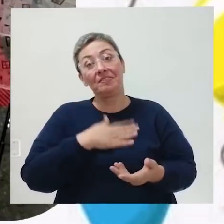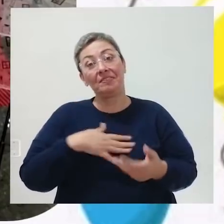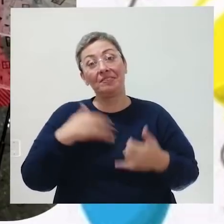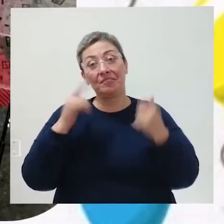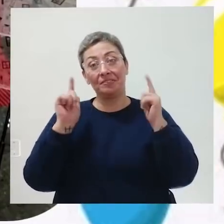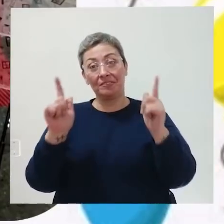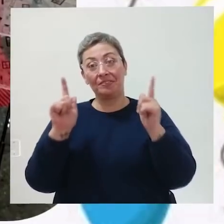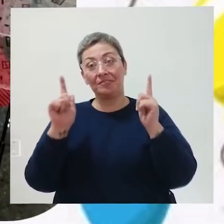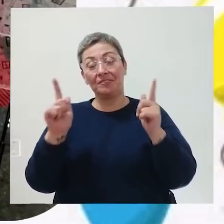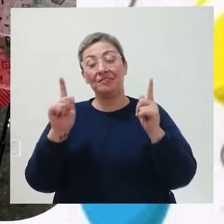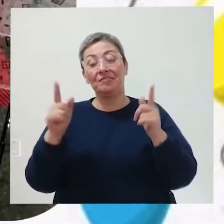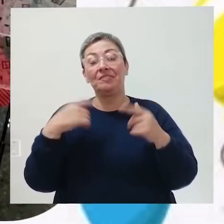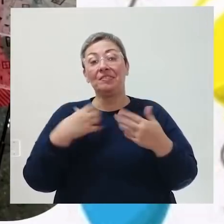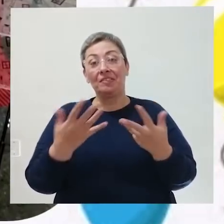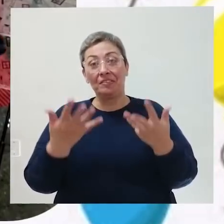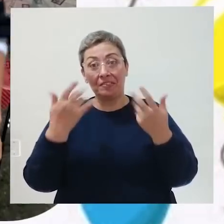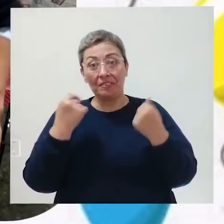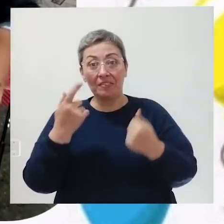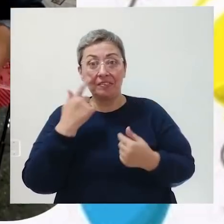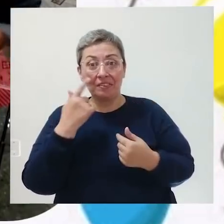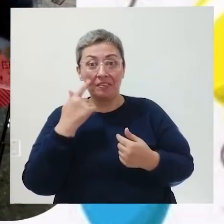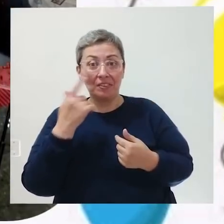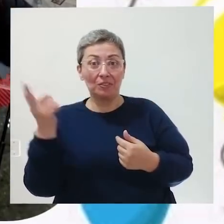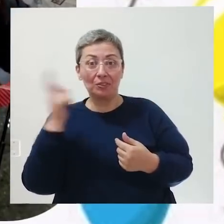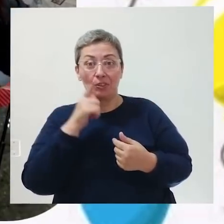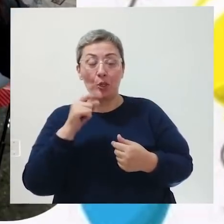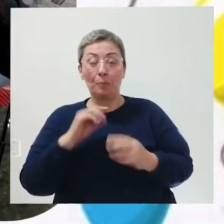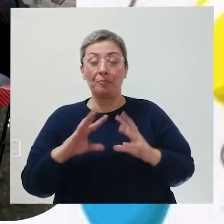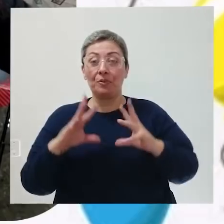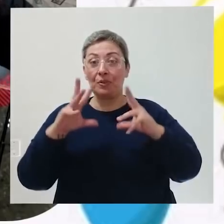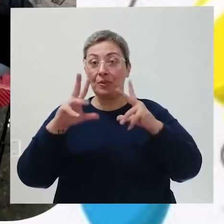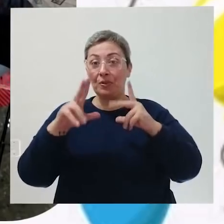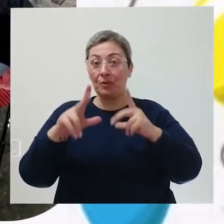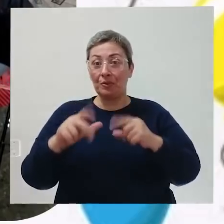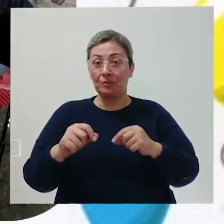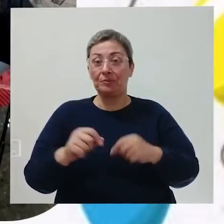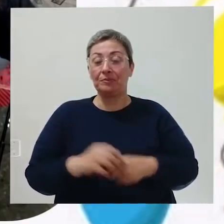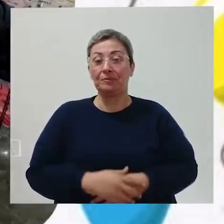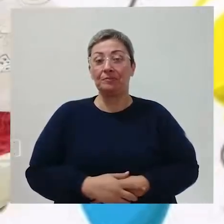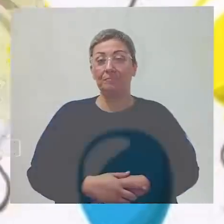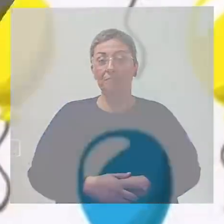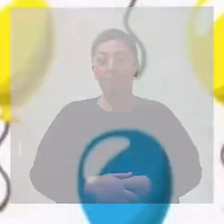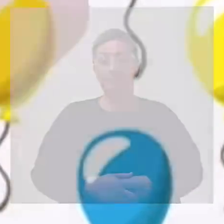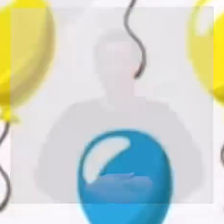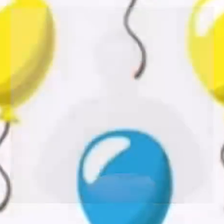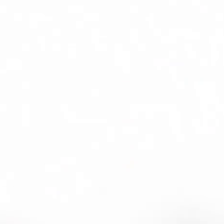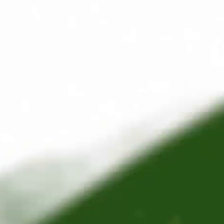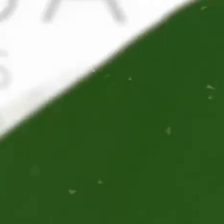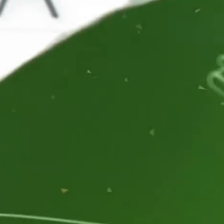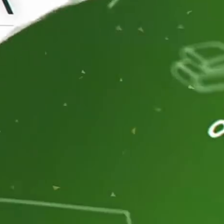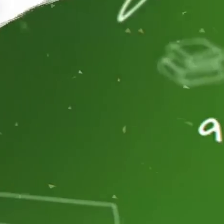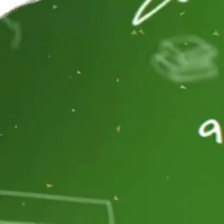que vocês se divirtam e vamos ver quem é que vai fazer tudinho aí.